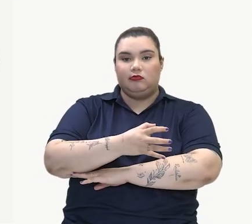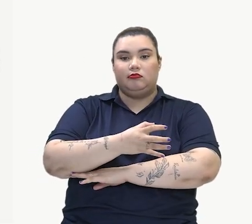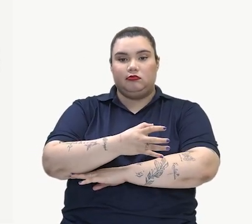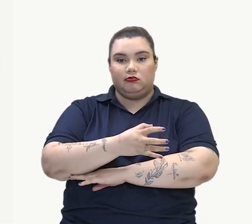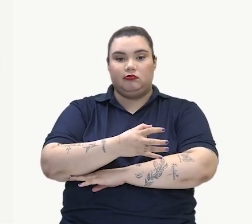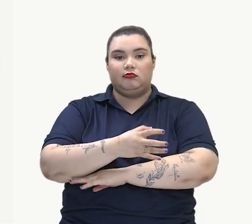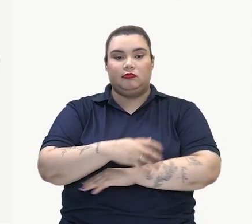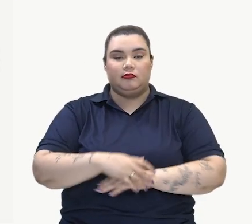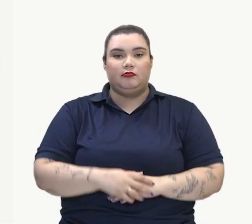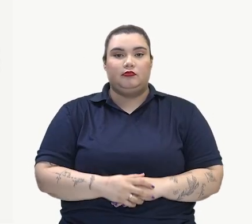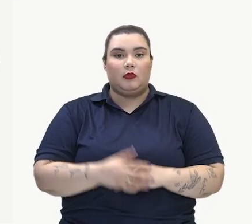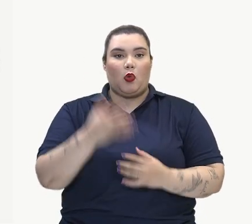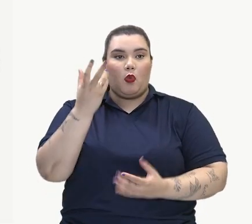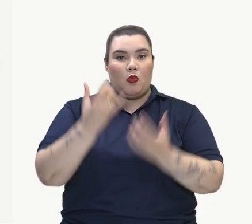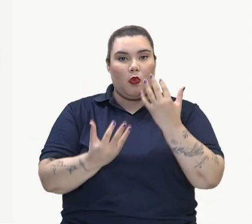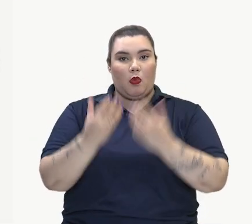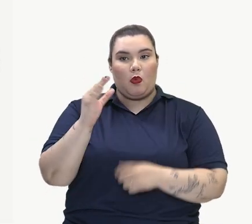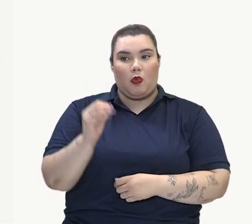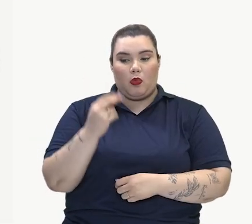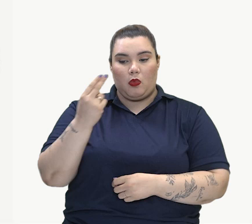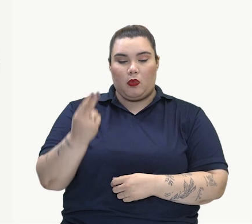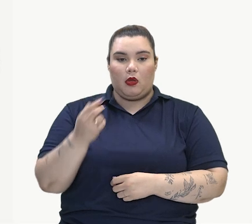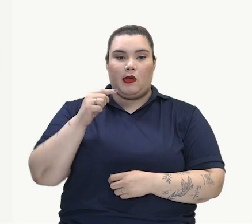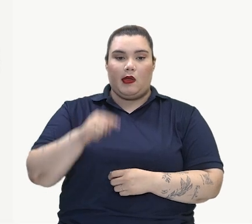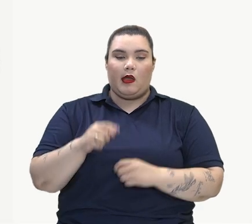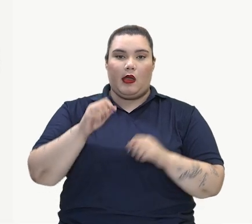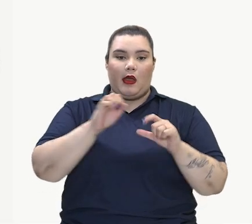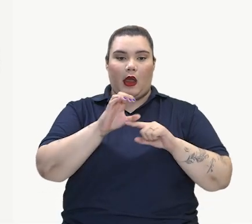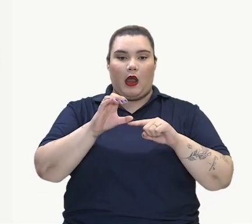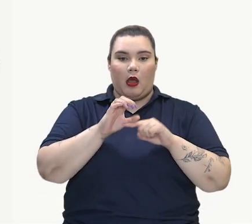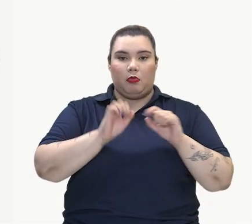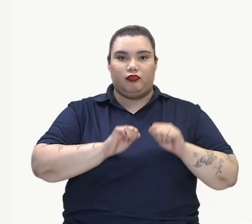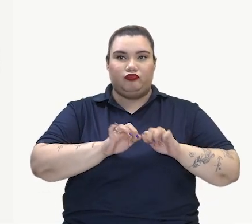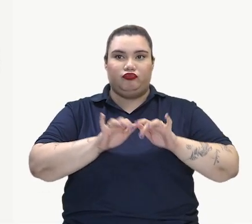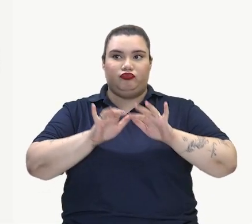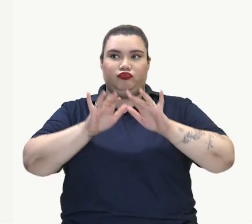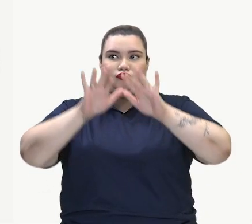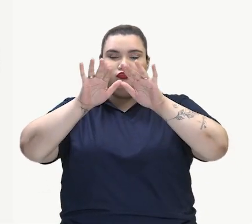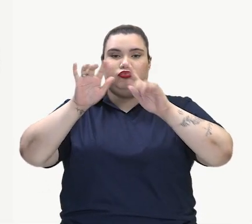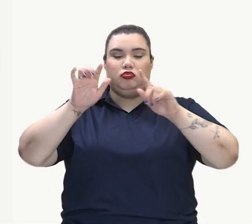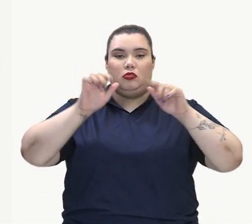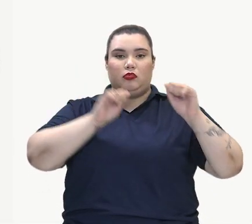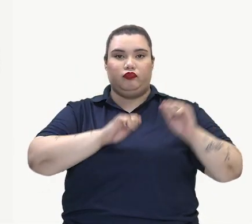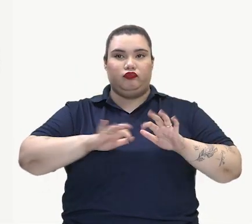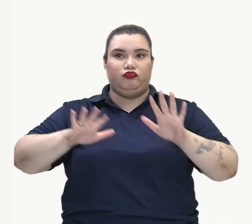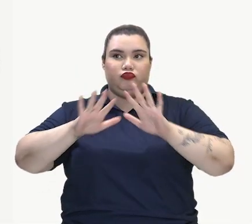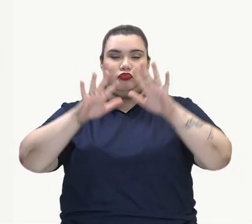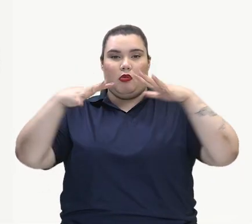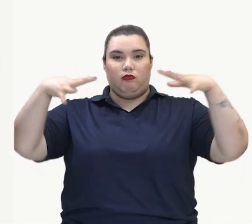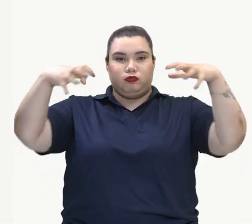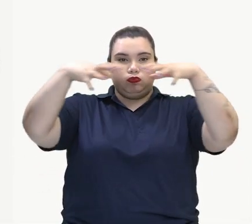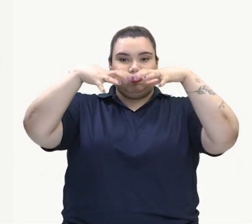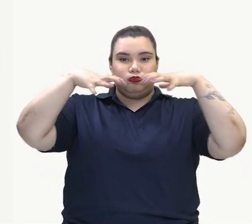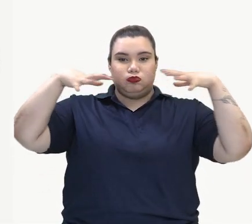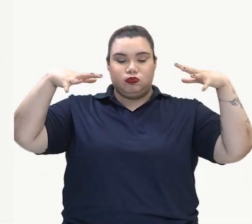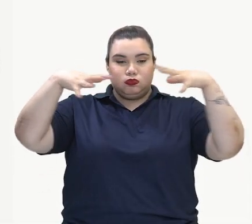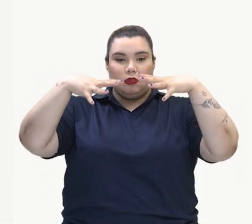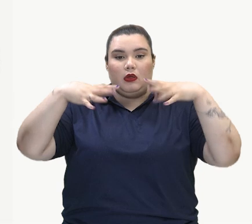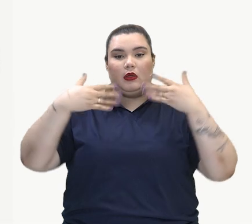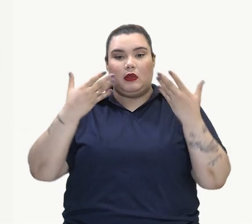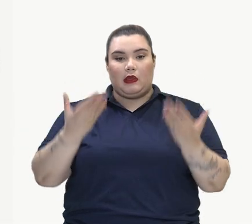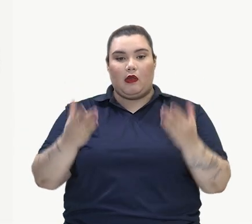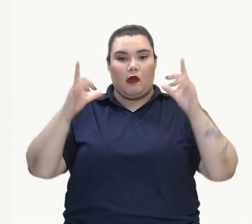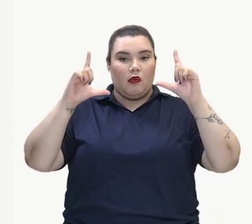queimadas, esse carbono é liberado na atmosfera, aumentando o efeito estufa. Então, com menos árvores, acaba se perdendo, reduzindo